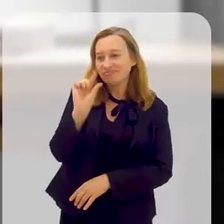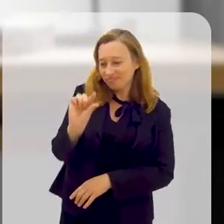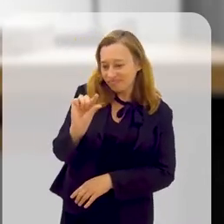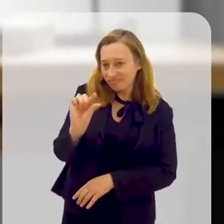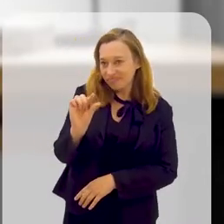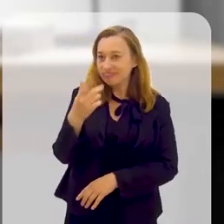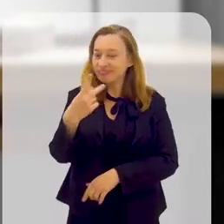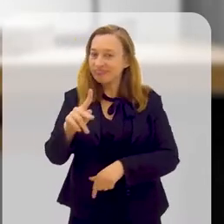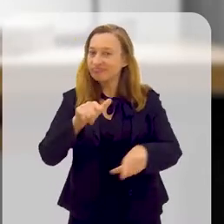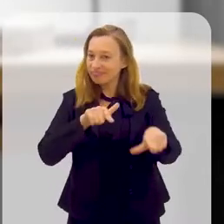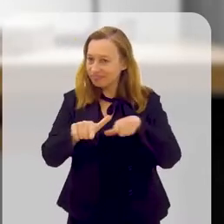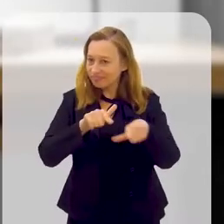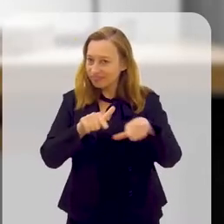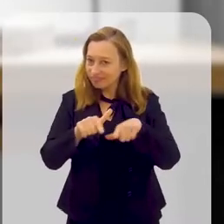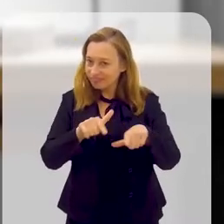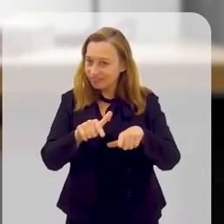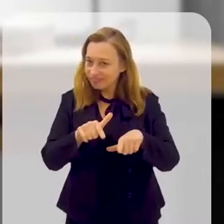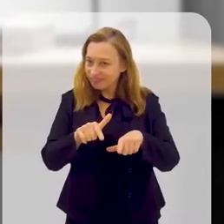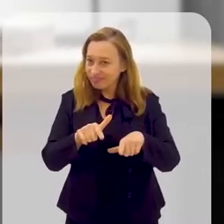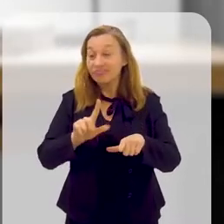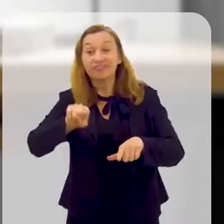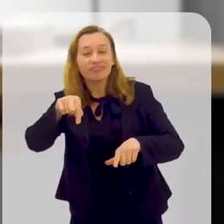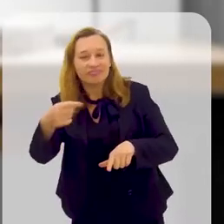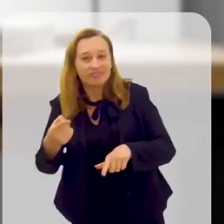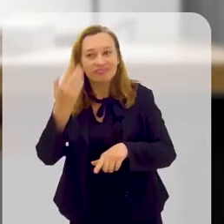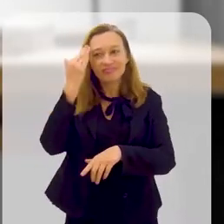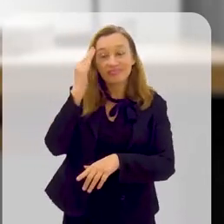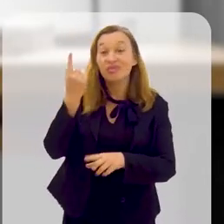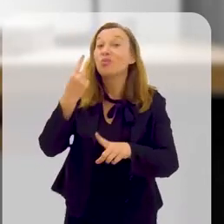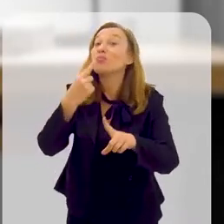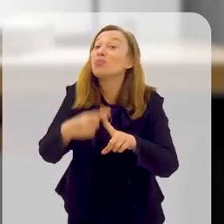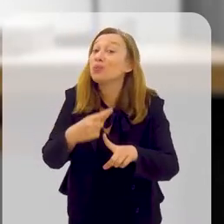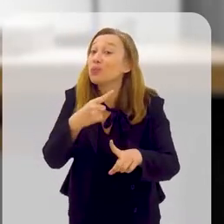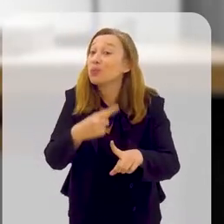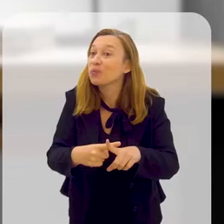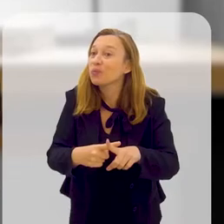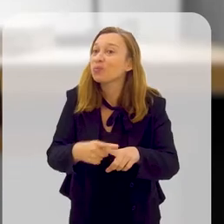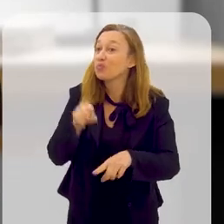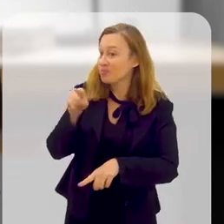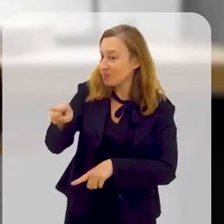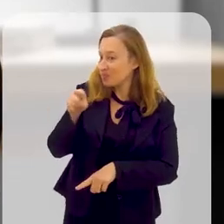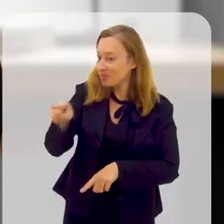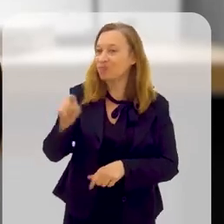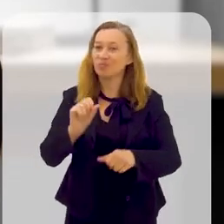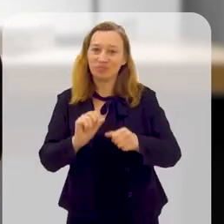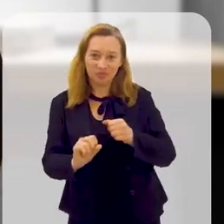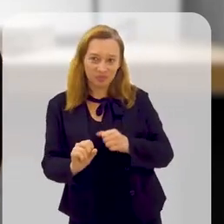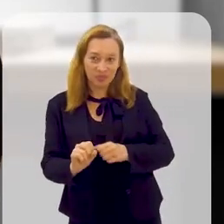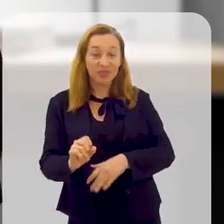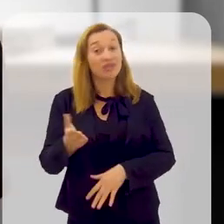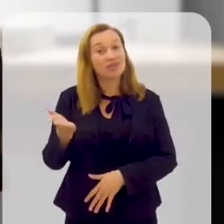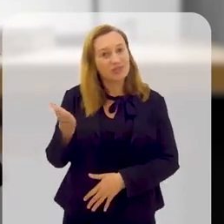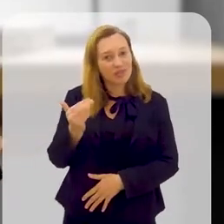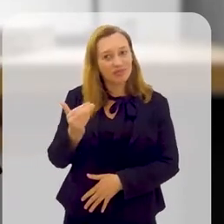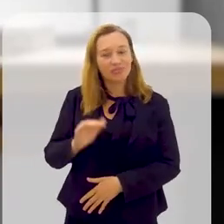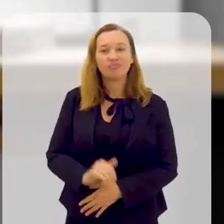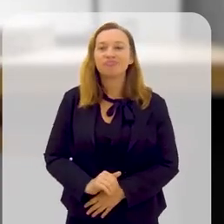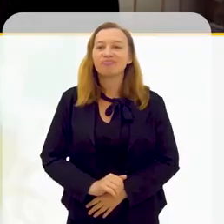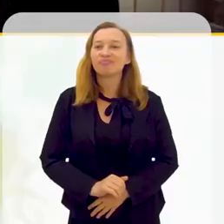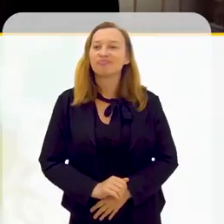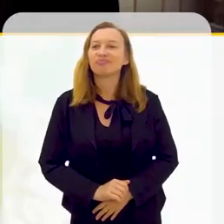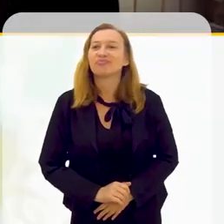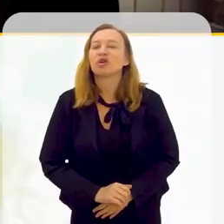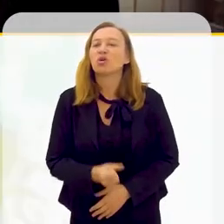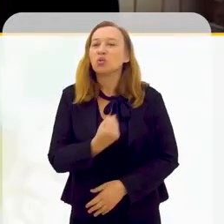poder entender um pouquinho que você faz e aí a gente depois vai entender porque você faz então vamos